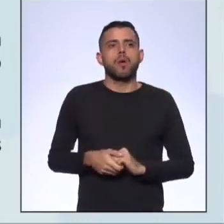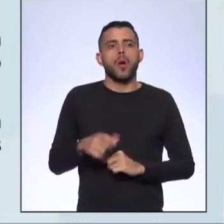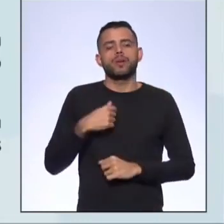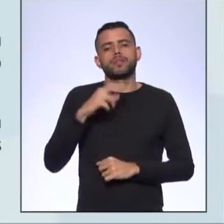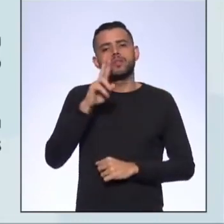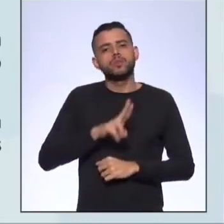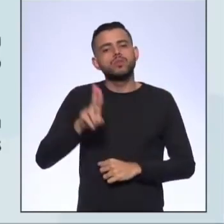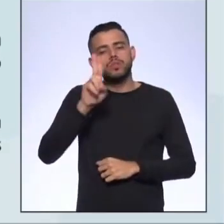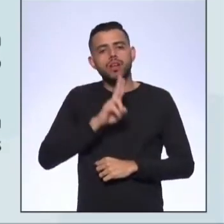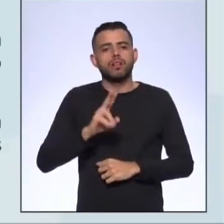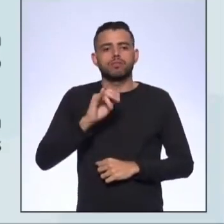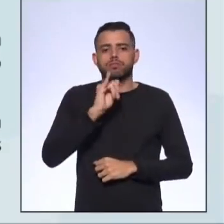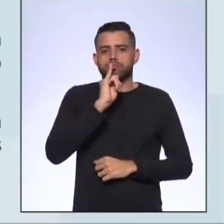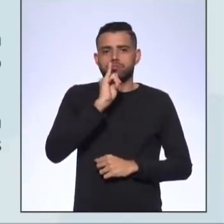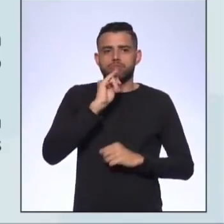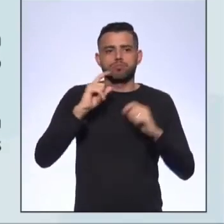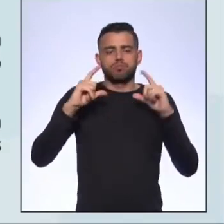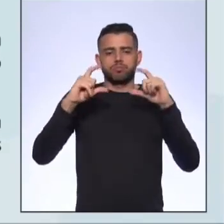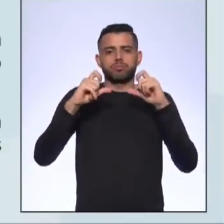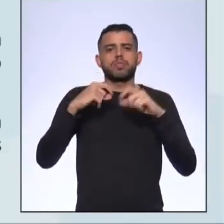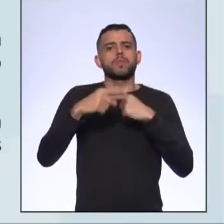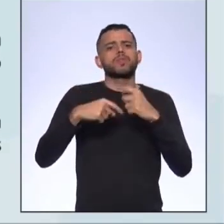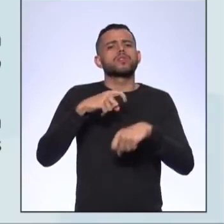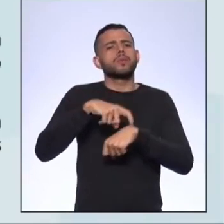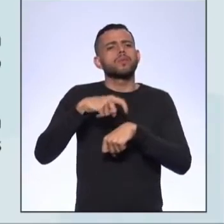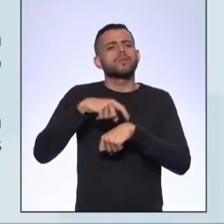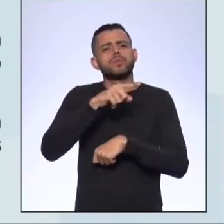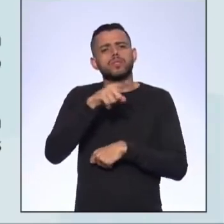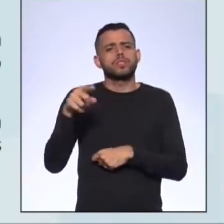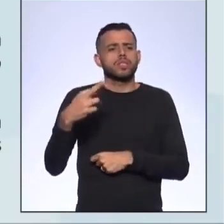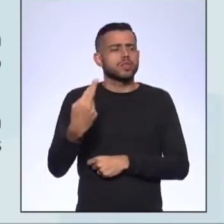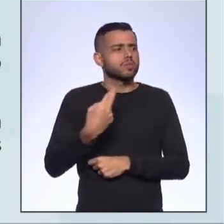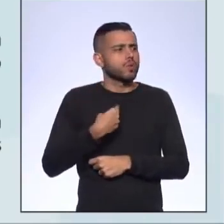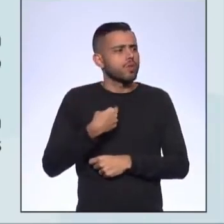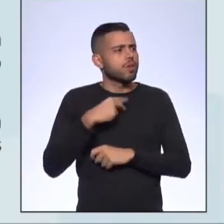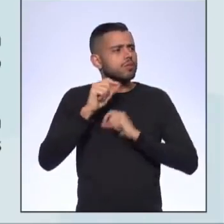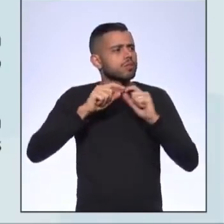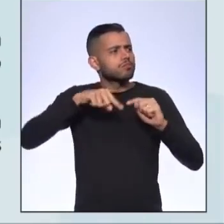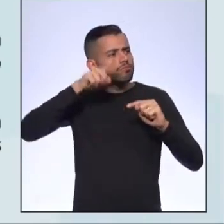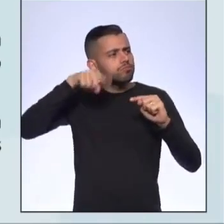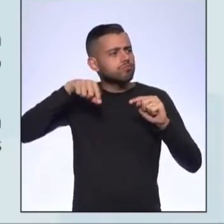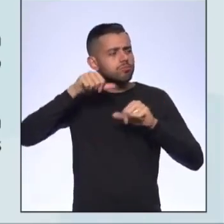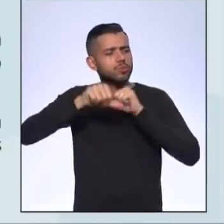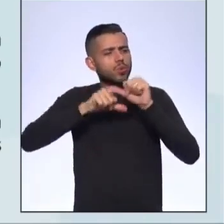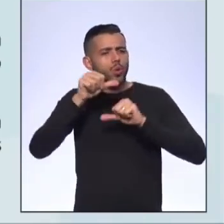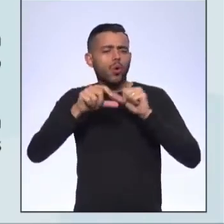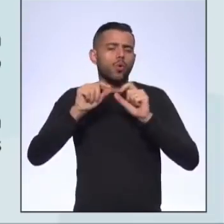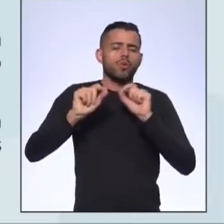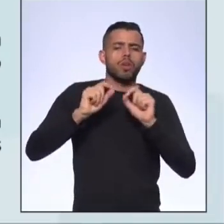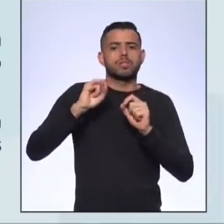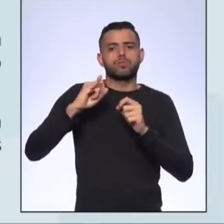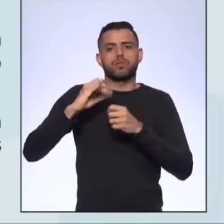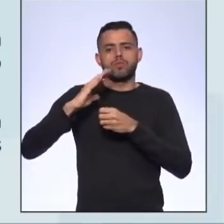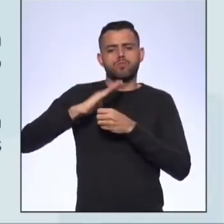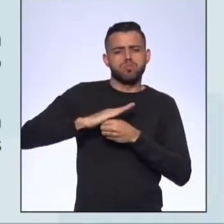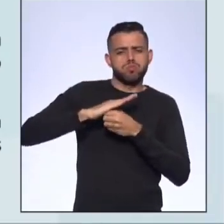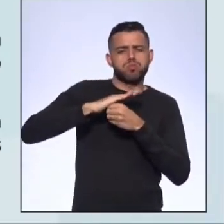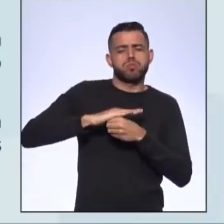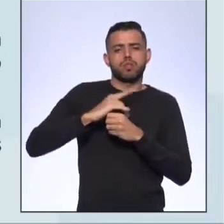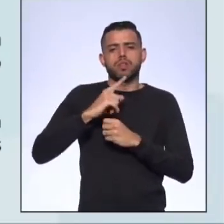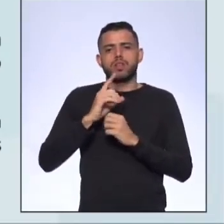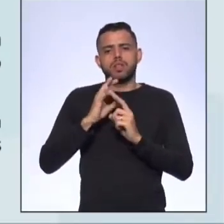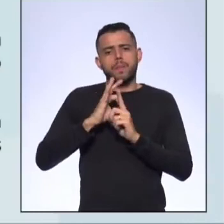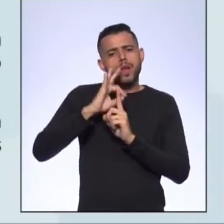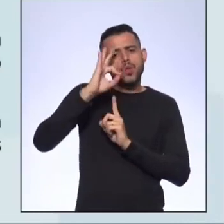usar o simulador, depois vou dar um tempinho para vocês responderem para mim o que variou, o que aumentou, se for a pressão, se for a temperatura, se for